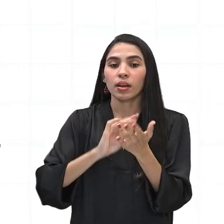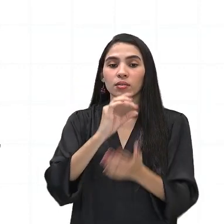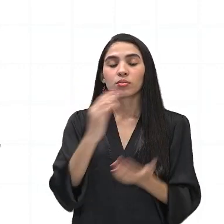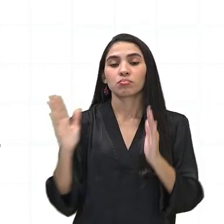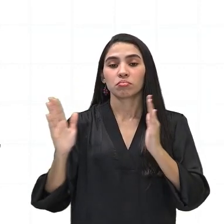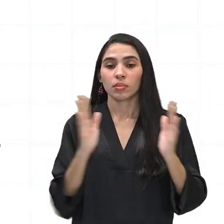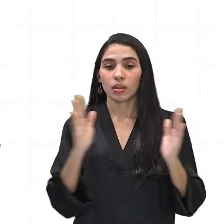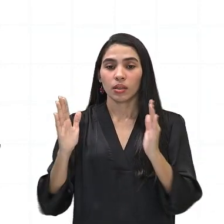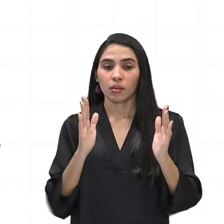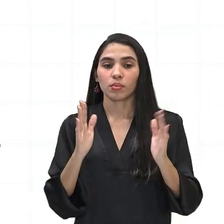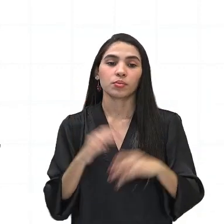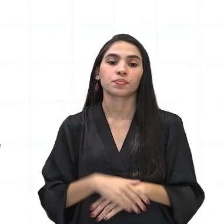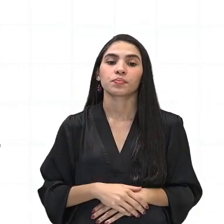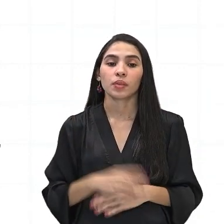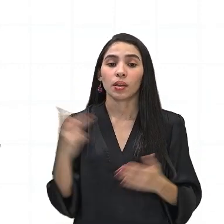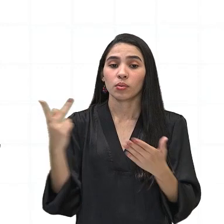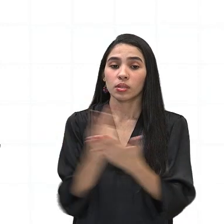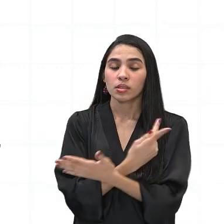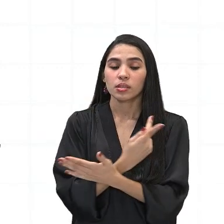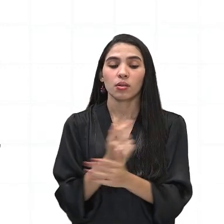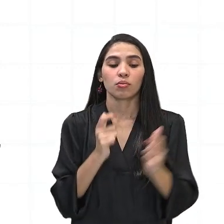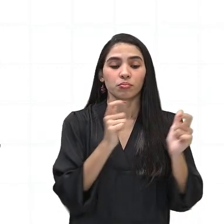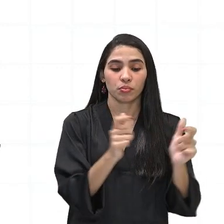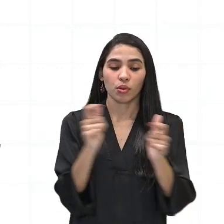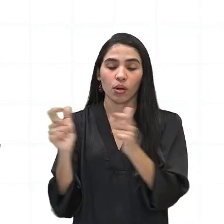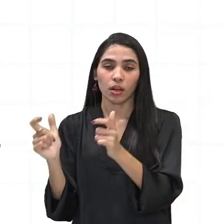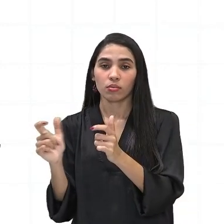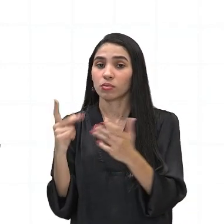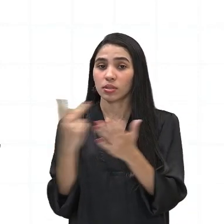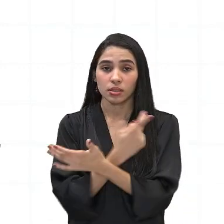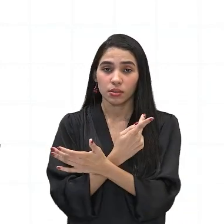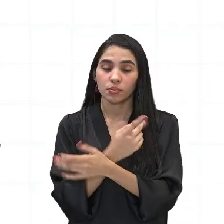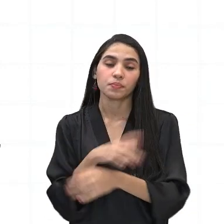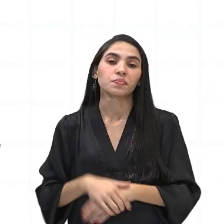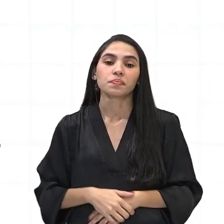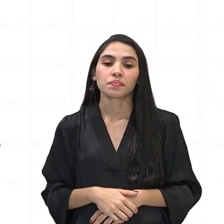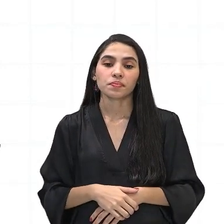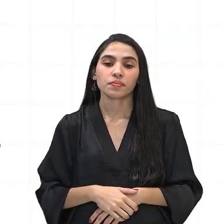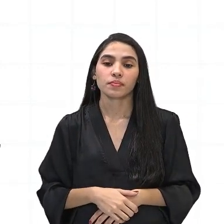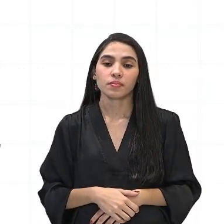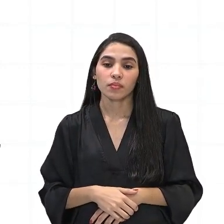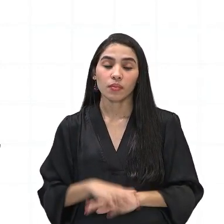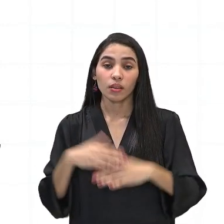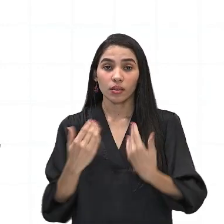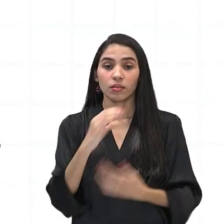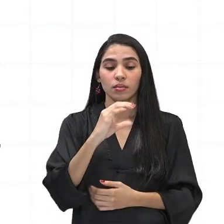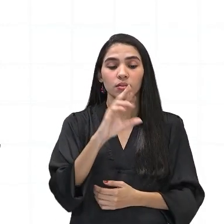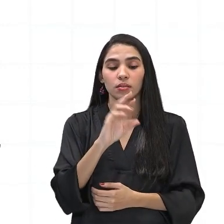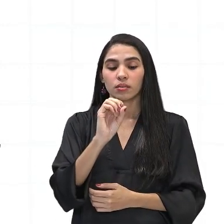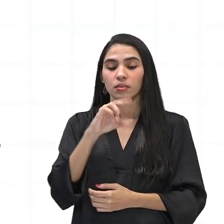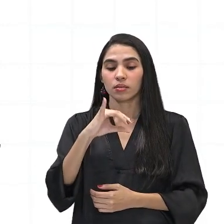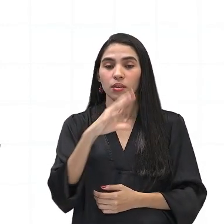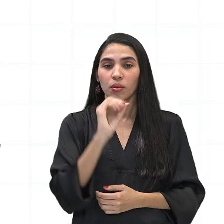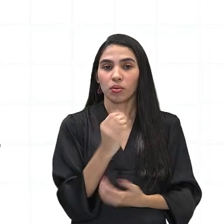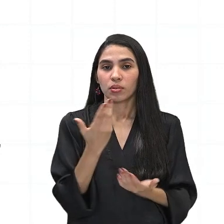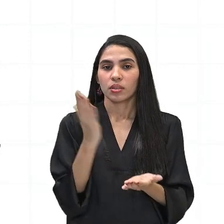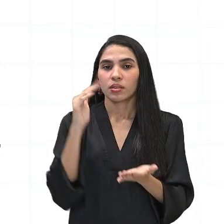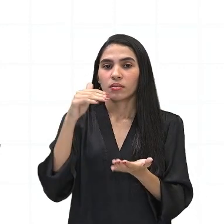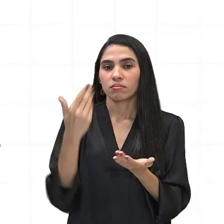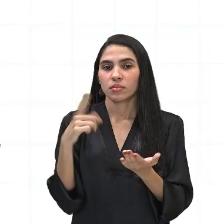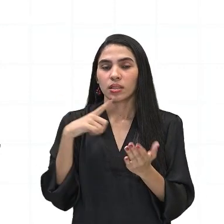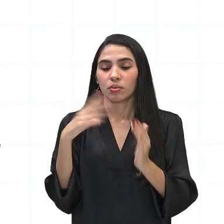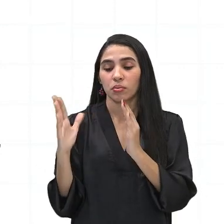de fatos sucedidos em algum lugar, né? Então, sim, a crônica em até determinado tempo